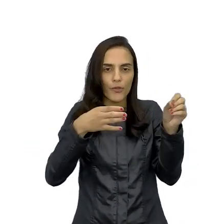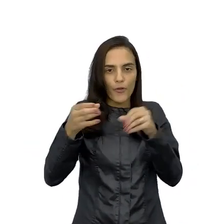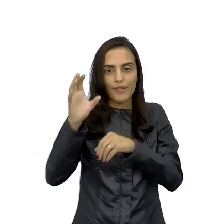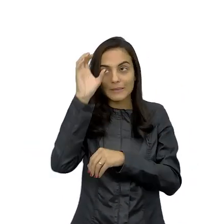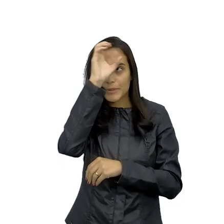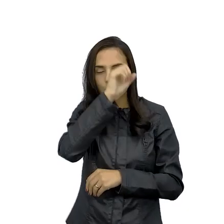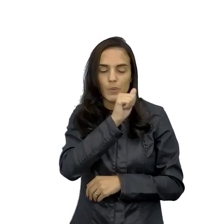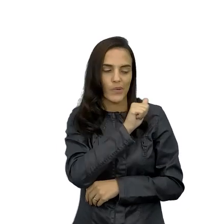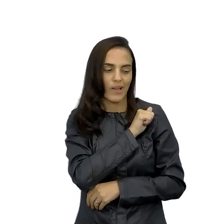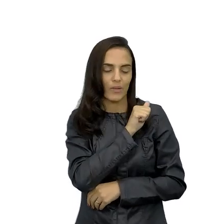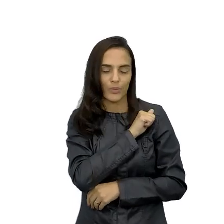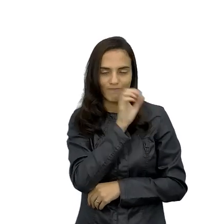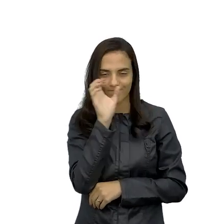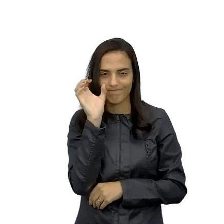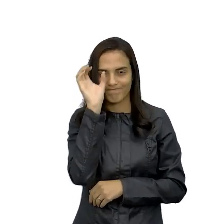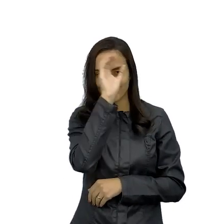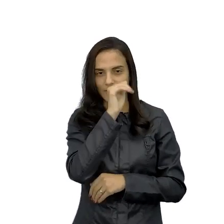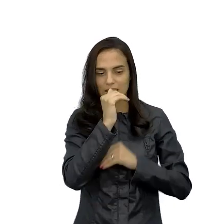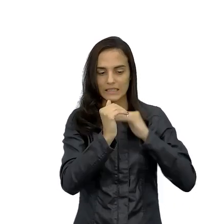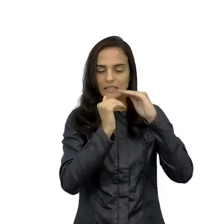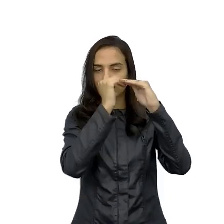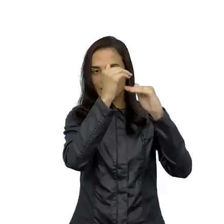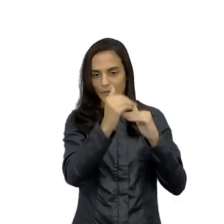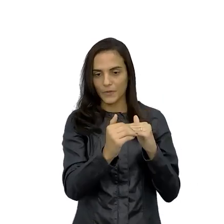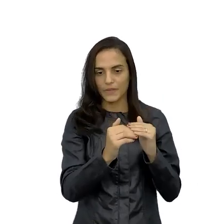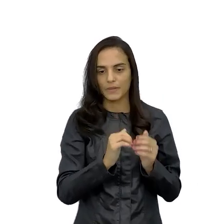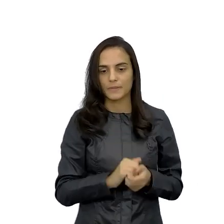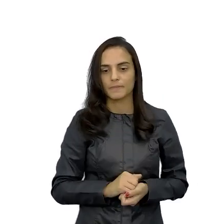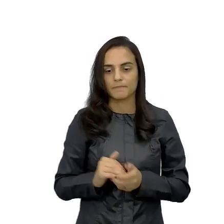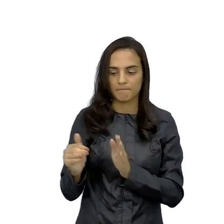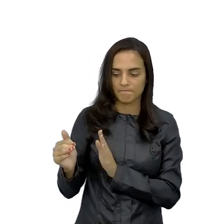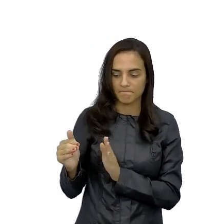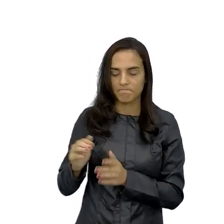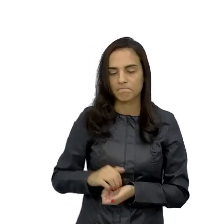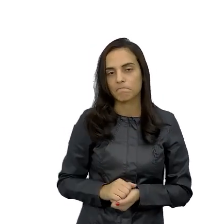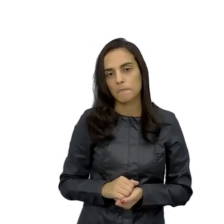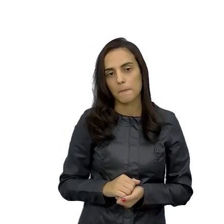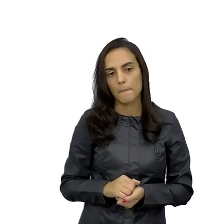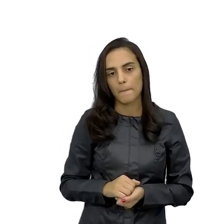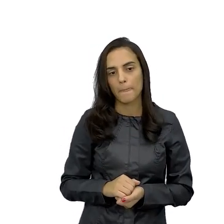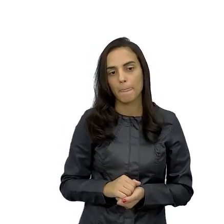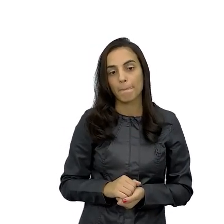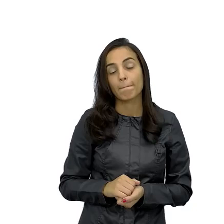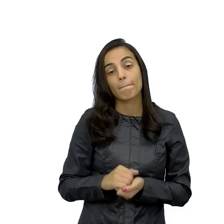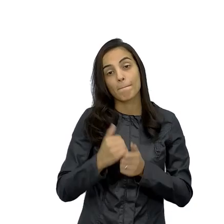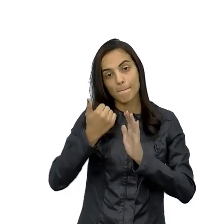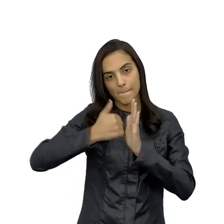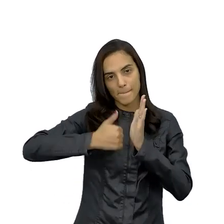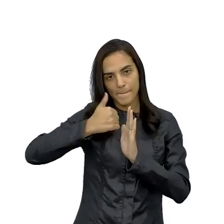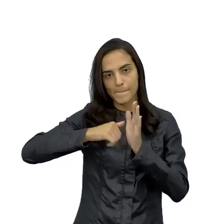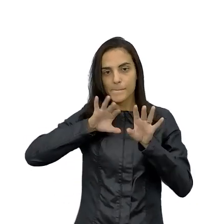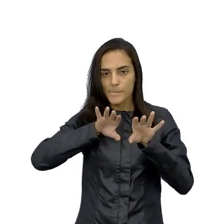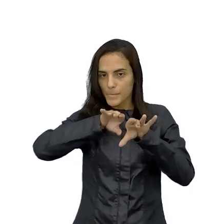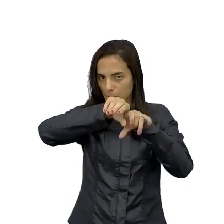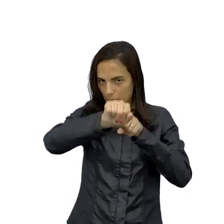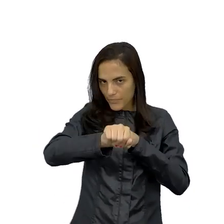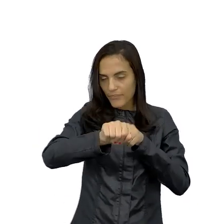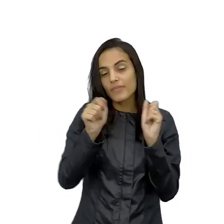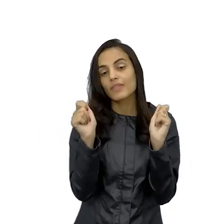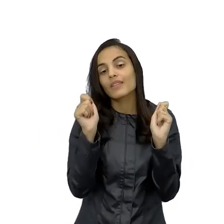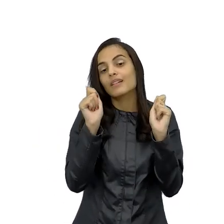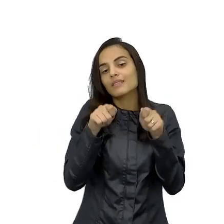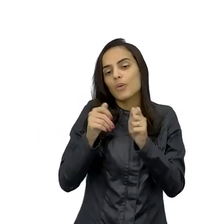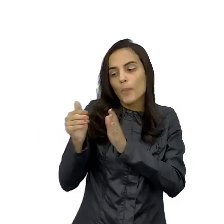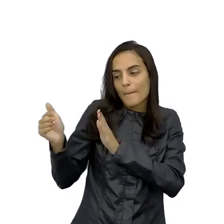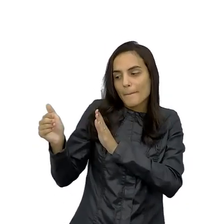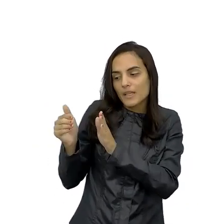que esses alunos vão estar desenvolvendo durante o percurso. A avaliação formativa, ela se dá